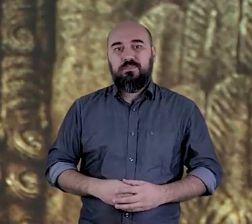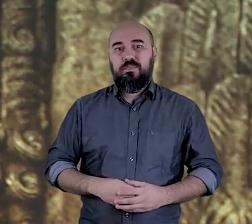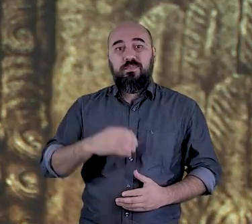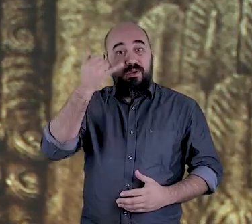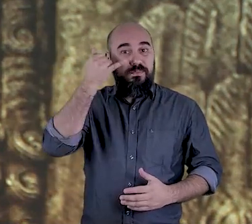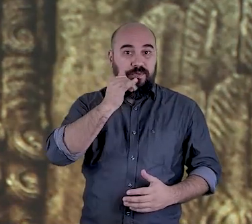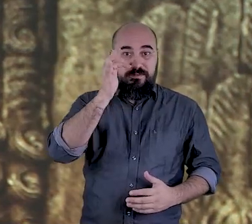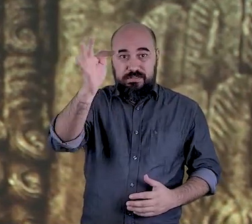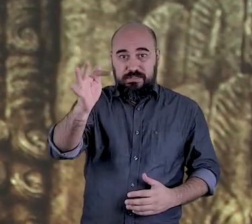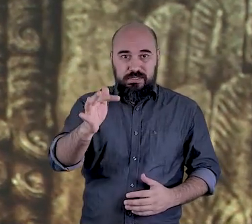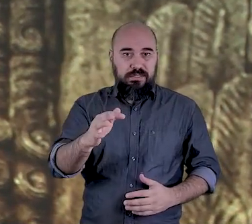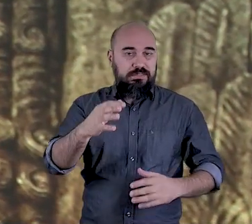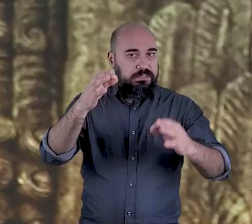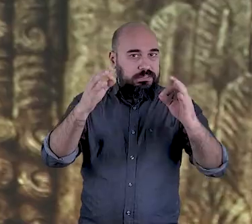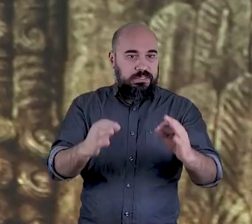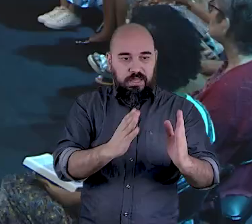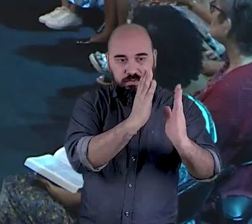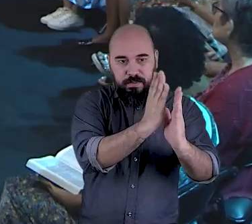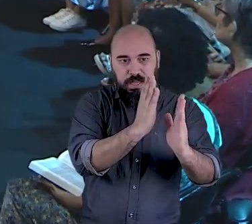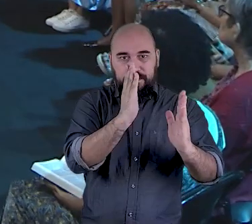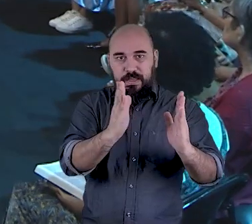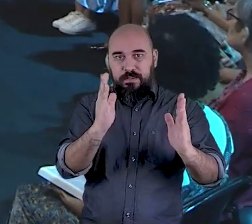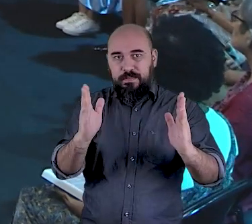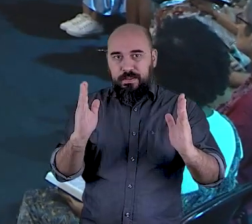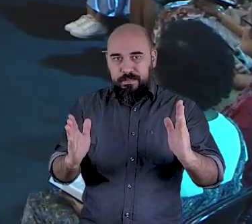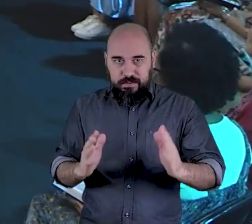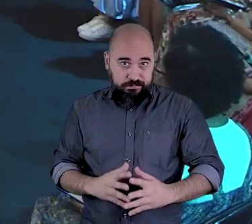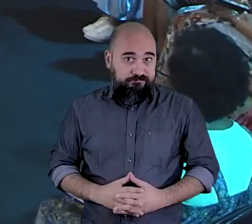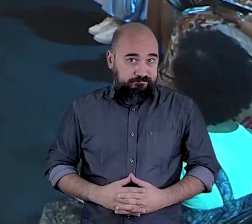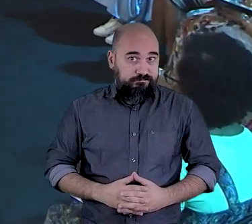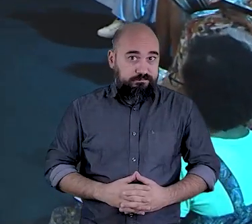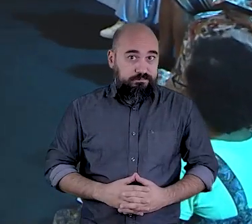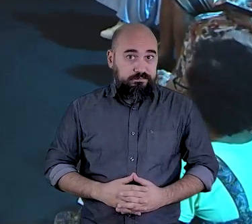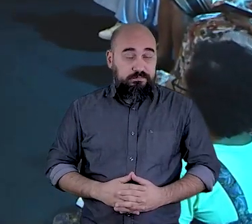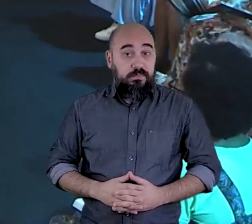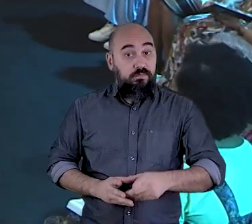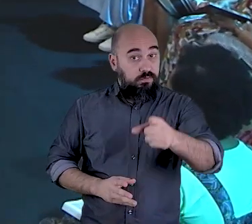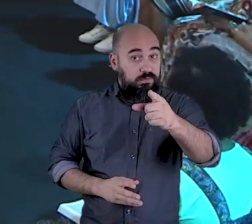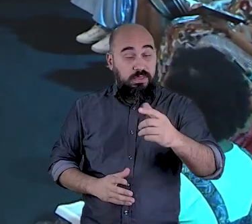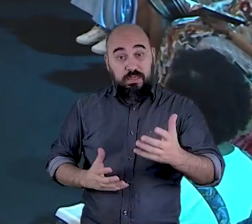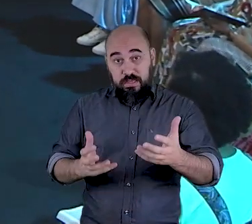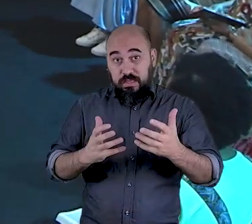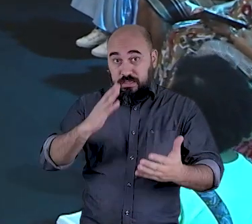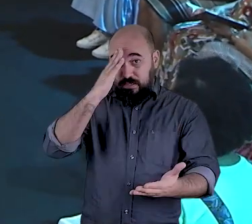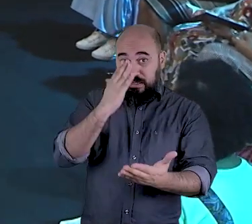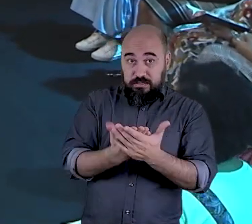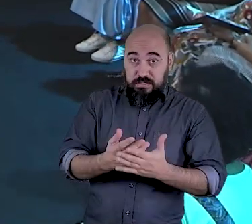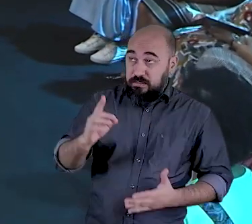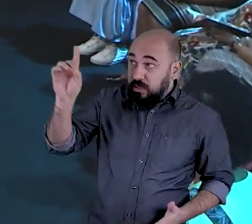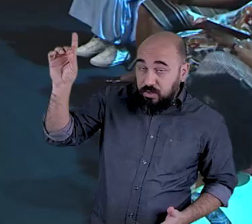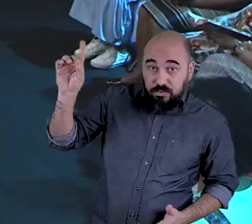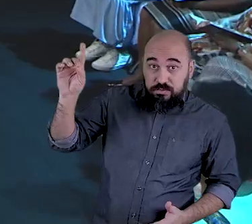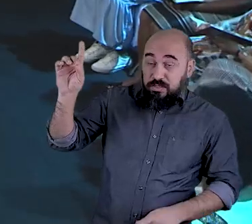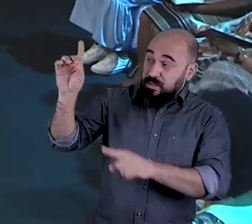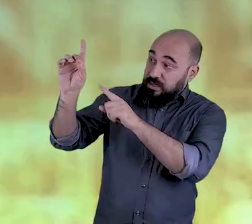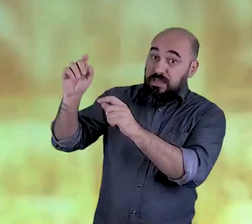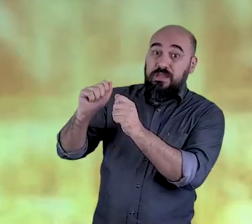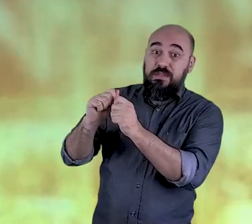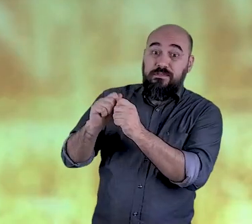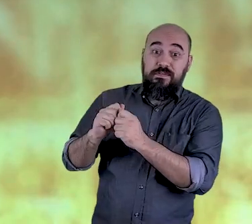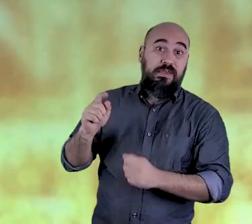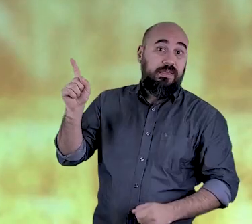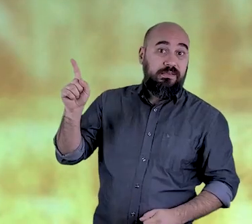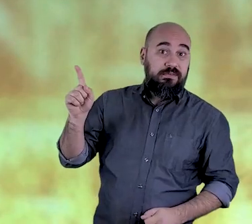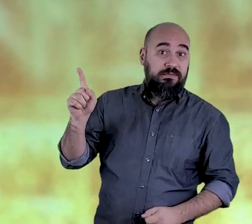não erra por isso você pode confiar que tudo aquilo que Deus falou que faria ele vai fazer seu